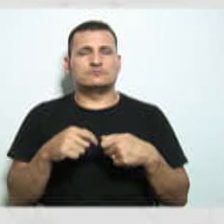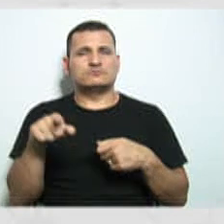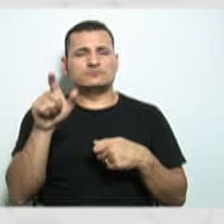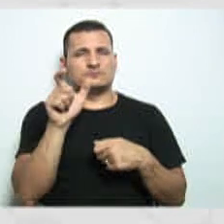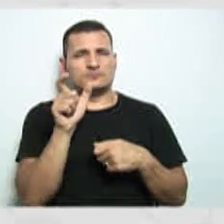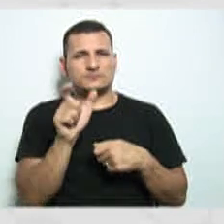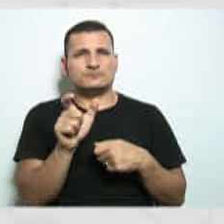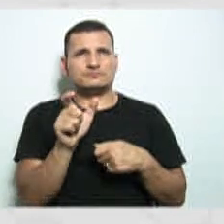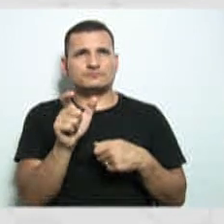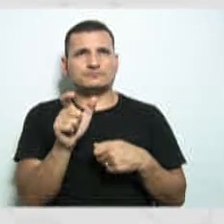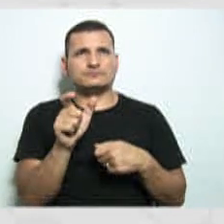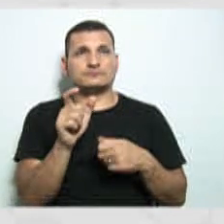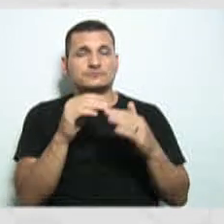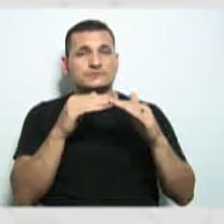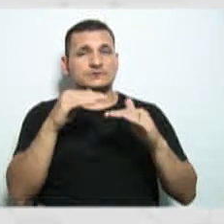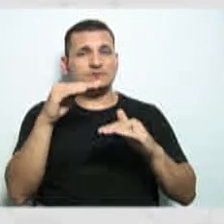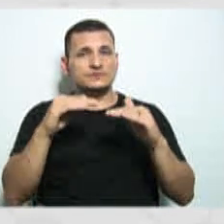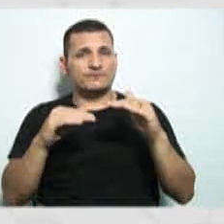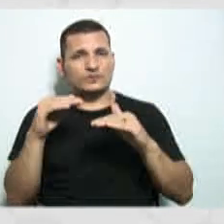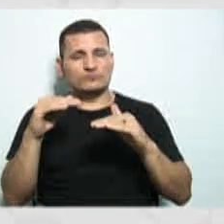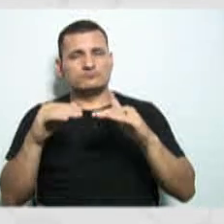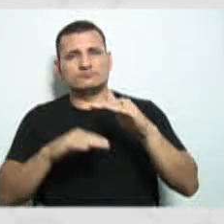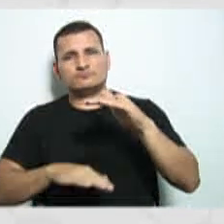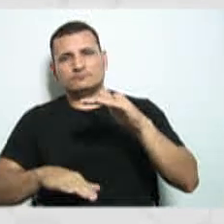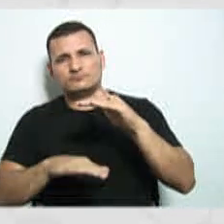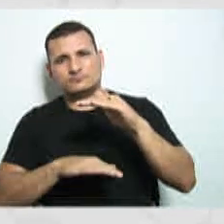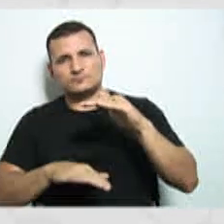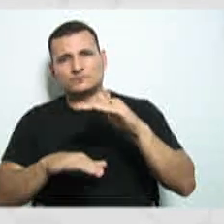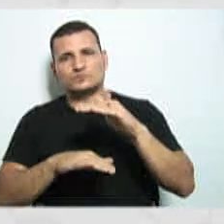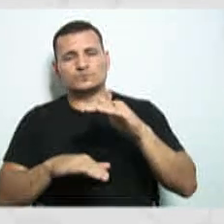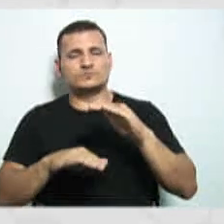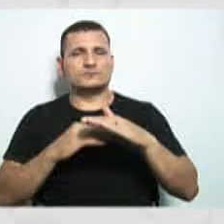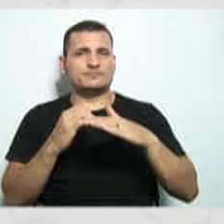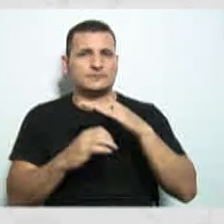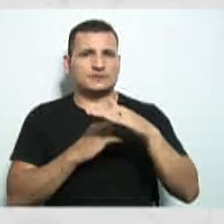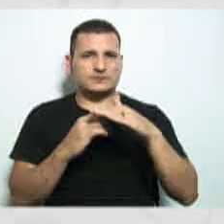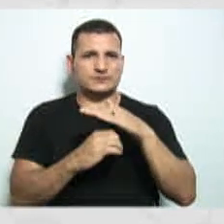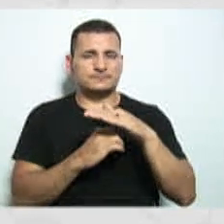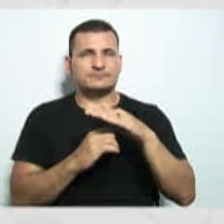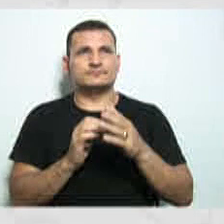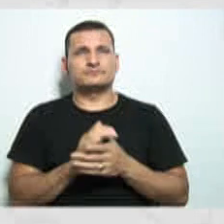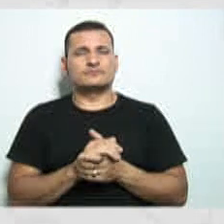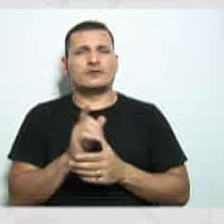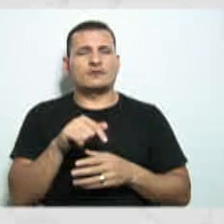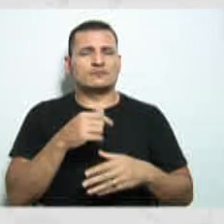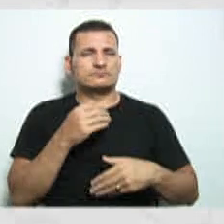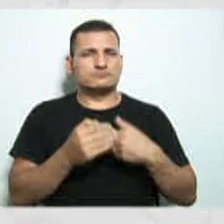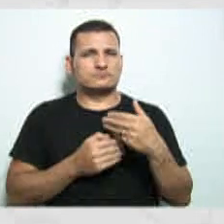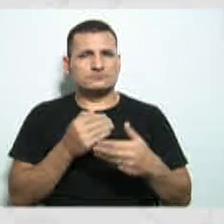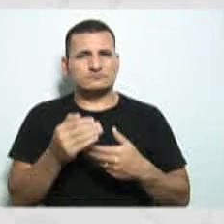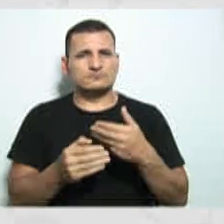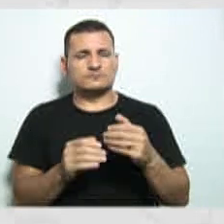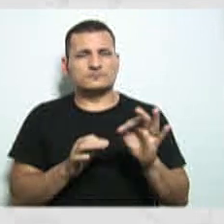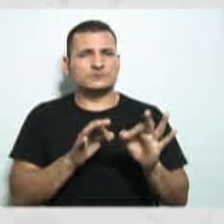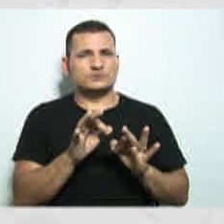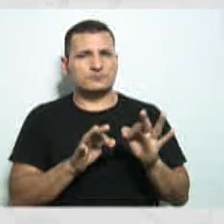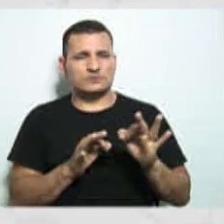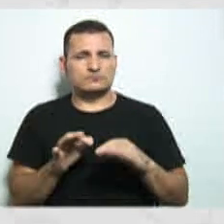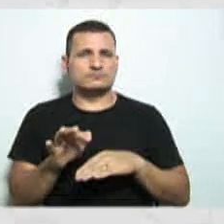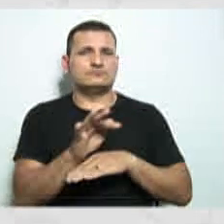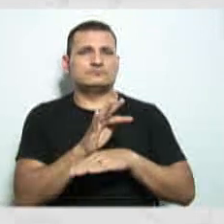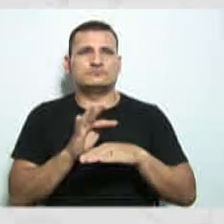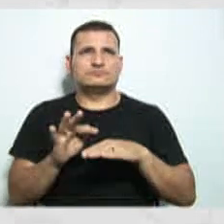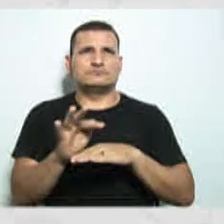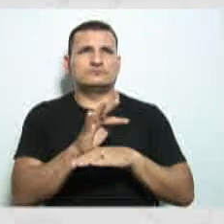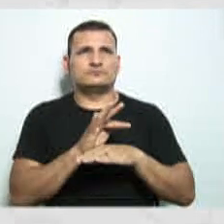gravar: aos níveis inferiores da organização, tá bom? Ele é o processo, ó, de planejamento formalizado.